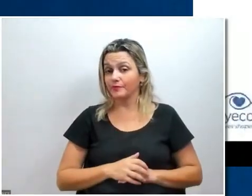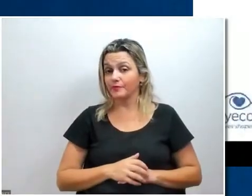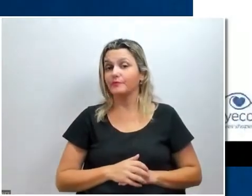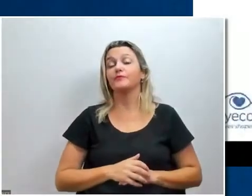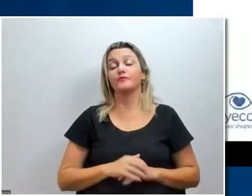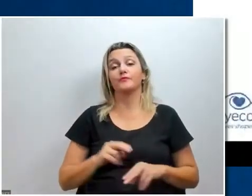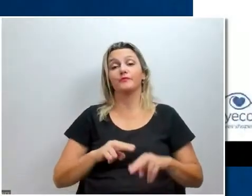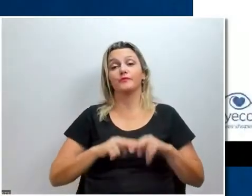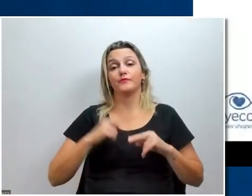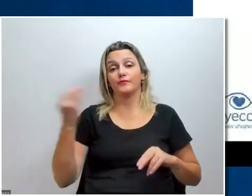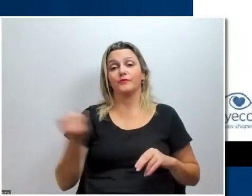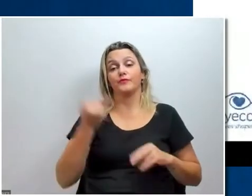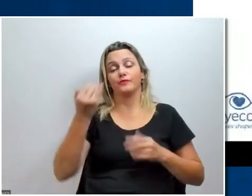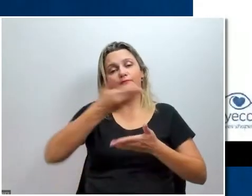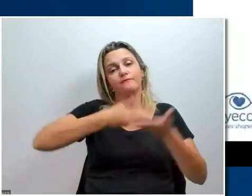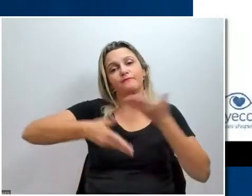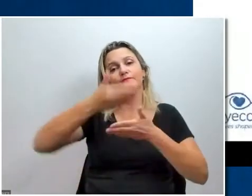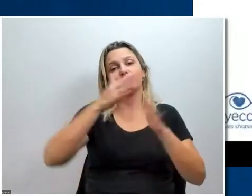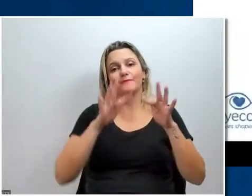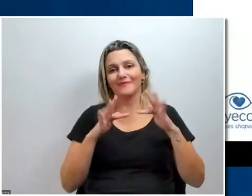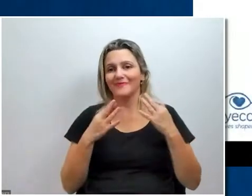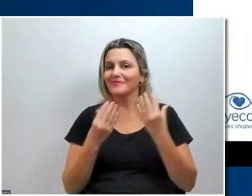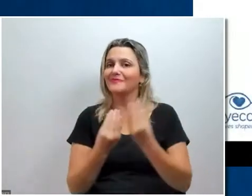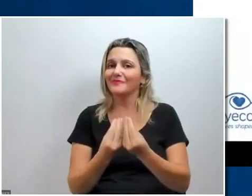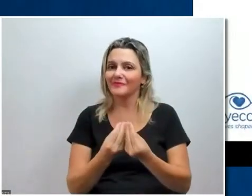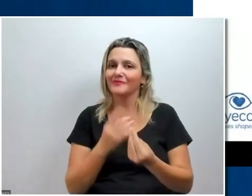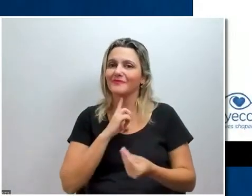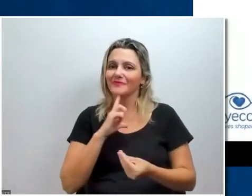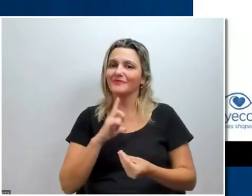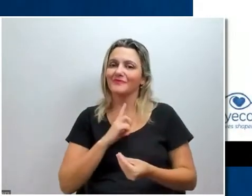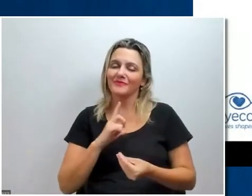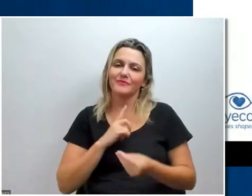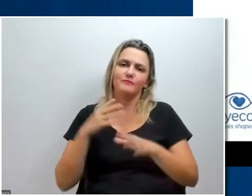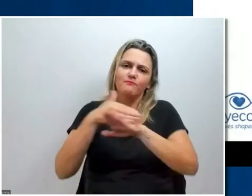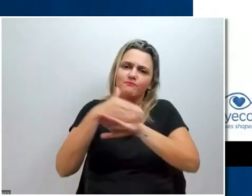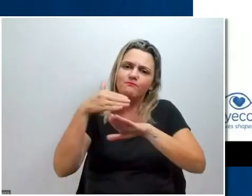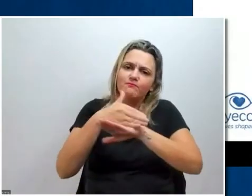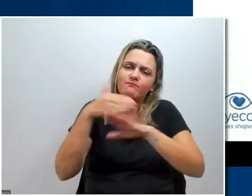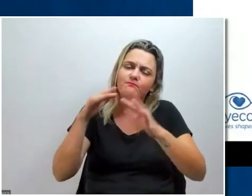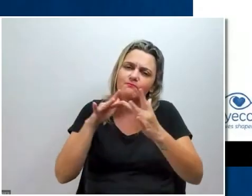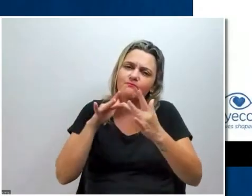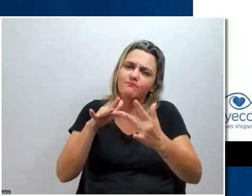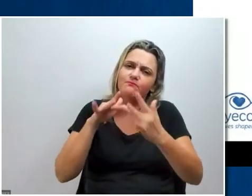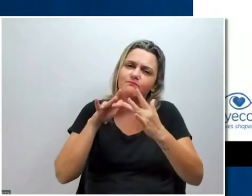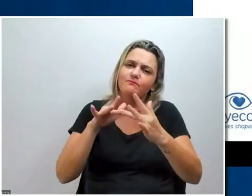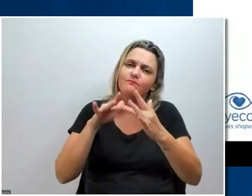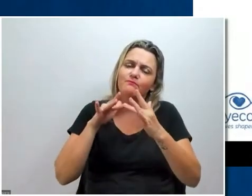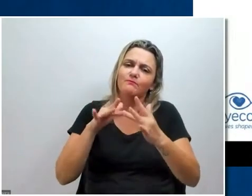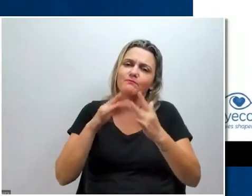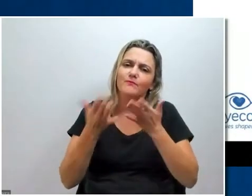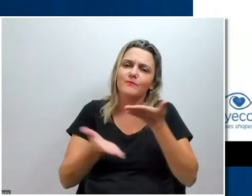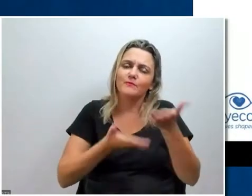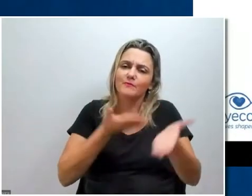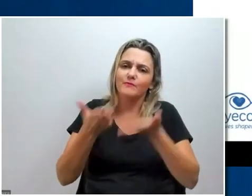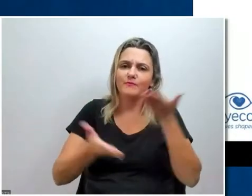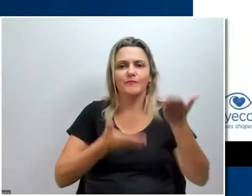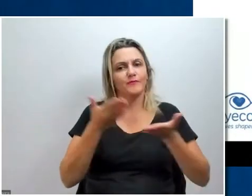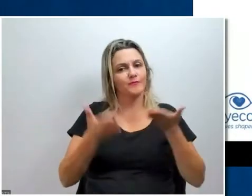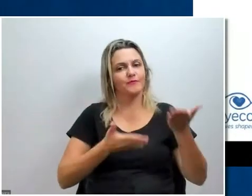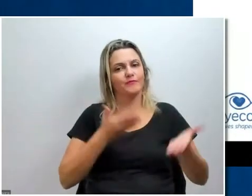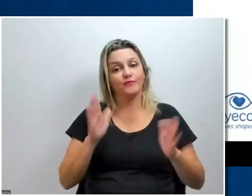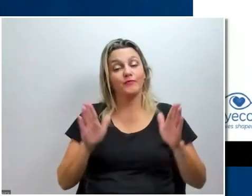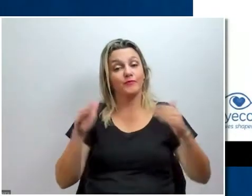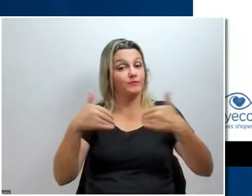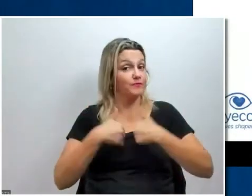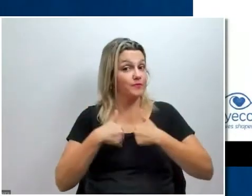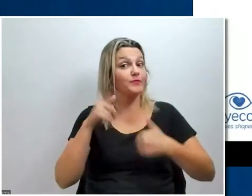envolvimento familiar, né, de nós termos a família como participantes ativos na educação e no tratamento do autista, isso é fundamental, né?